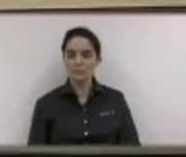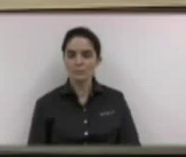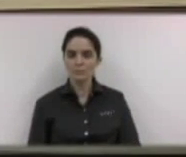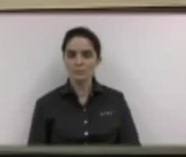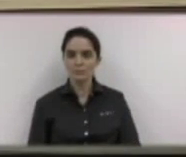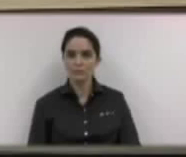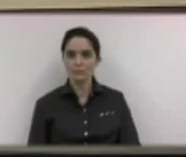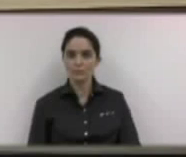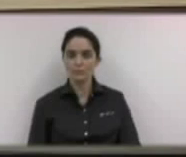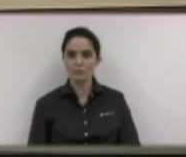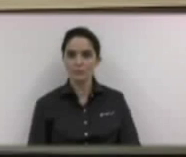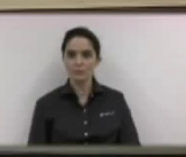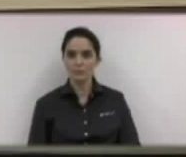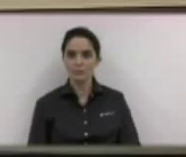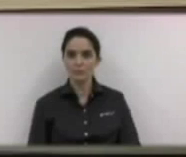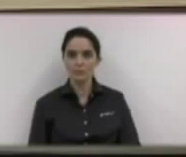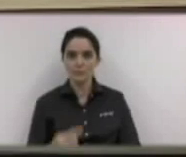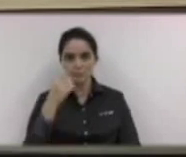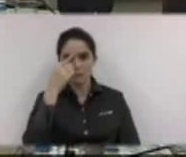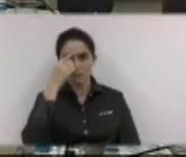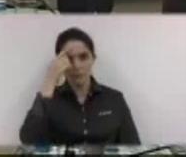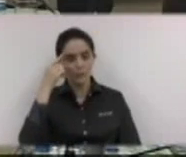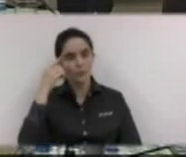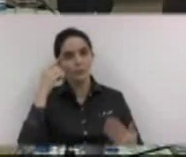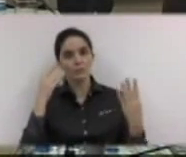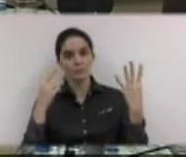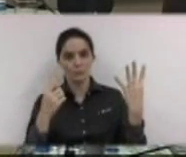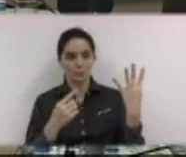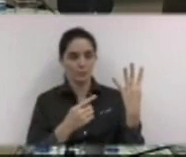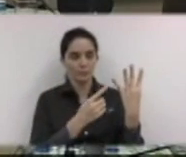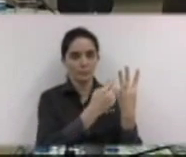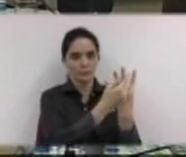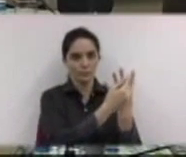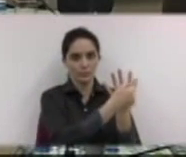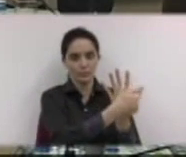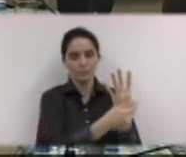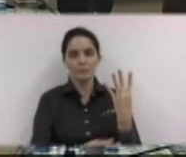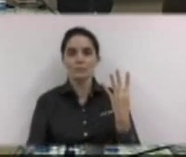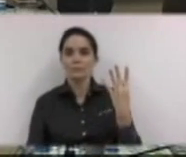Agora o vereador Wilson para a indicação de mais um.